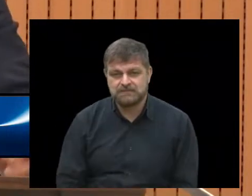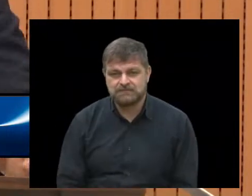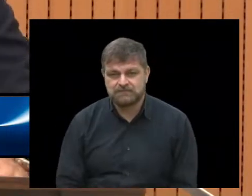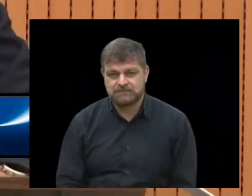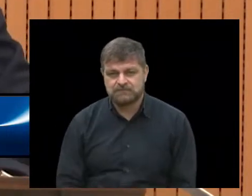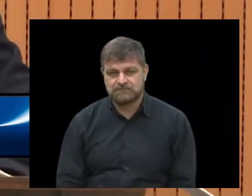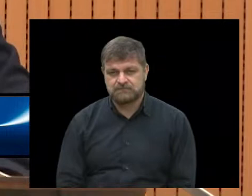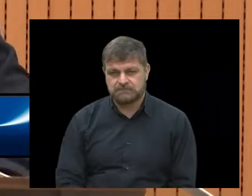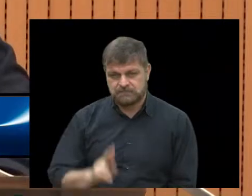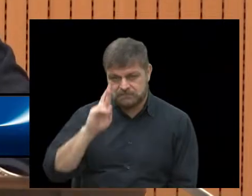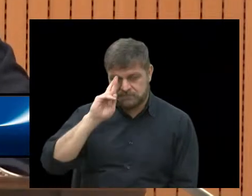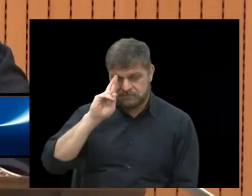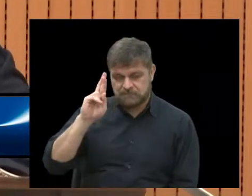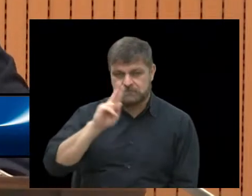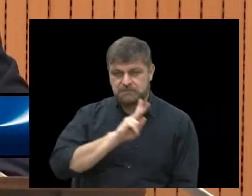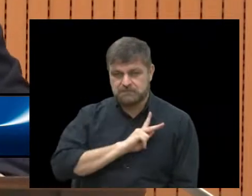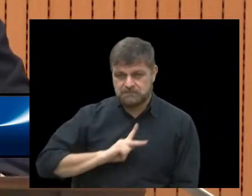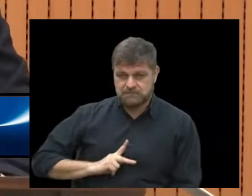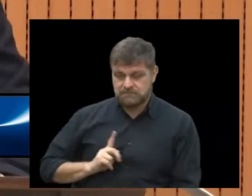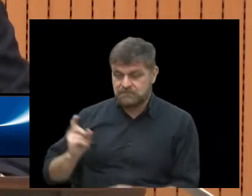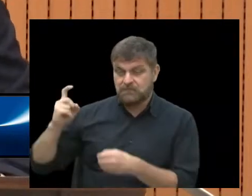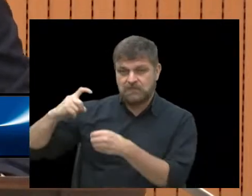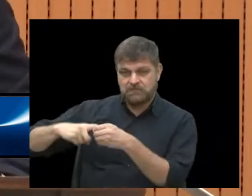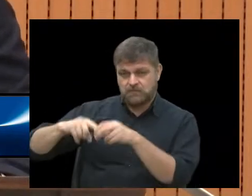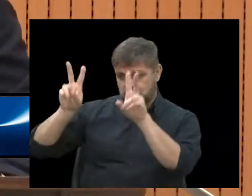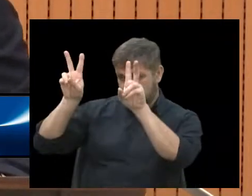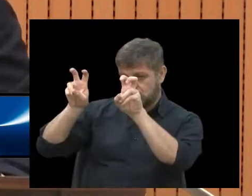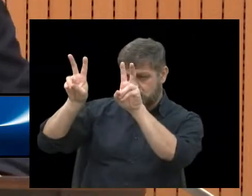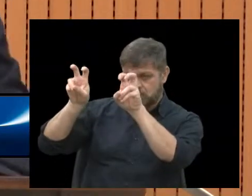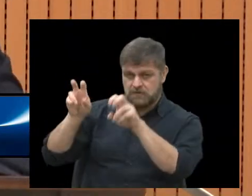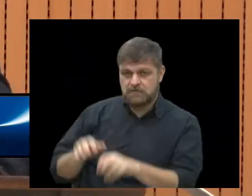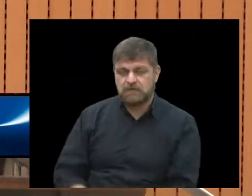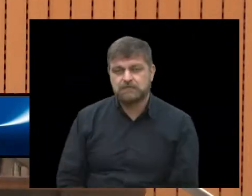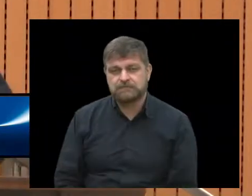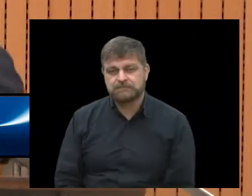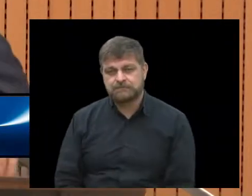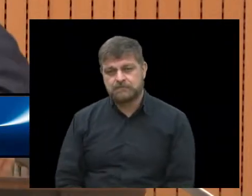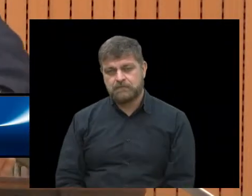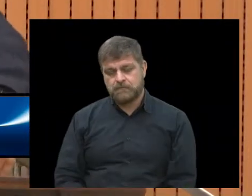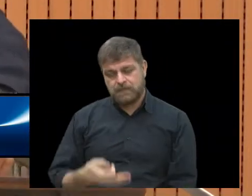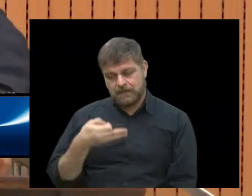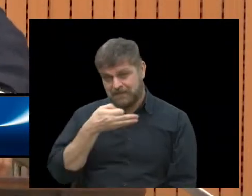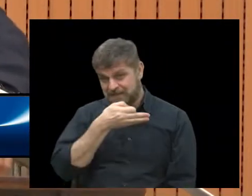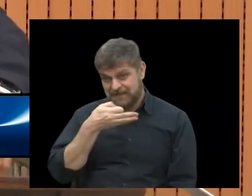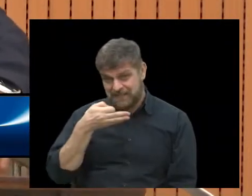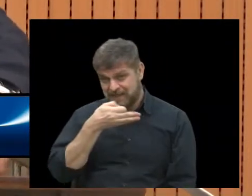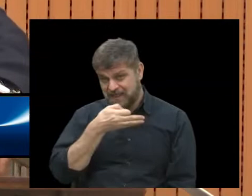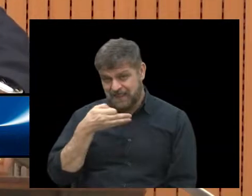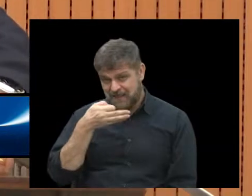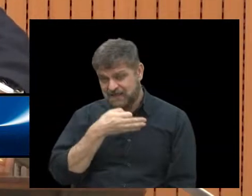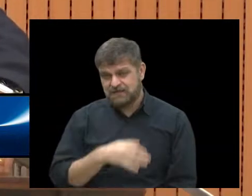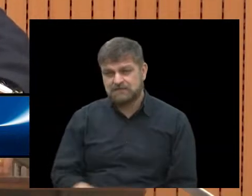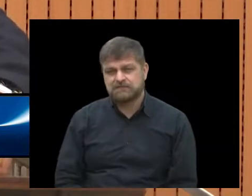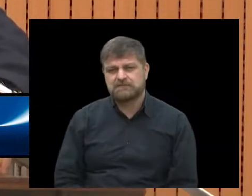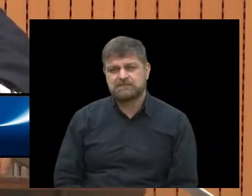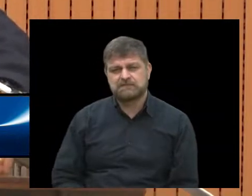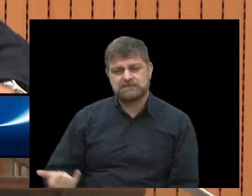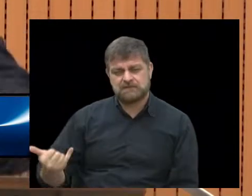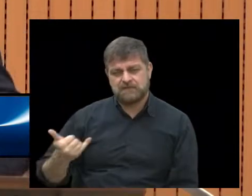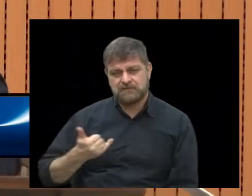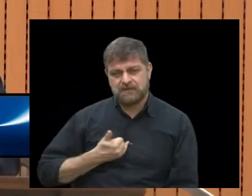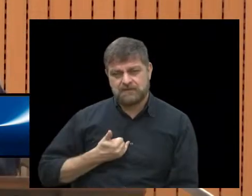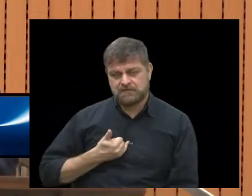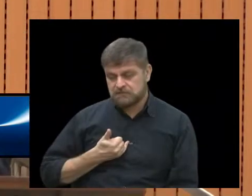Senhor presidente, voltando ao assunto que me trouxe aqui à tribuna, foi uma notícia do